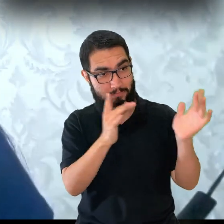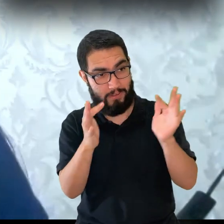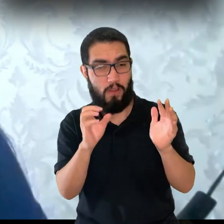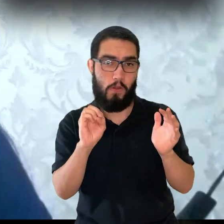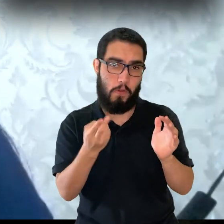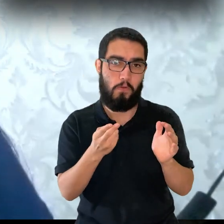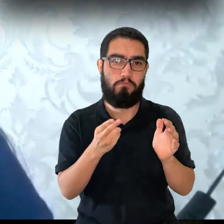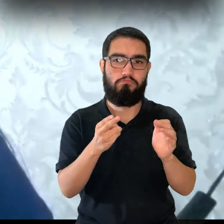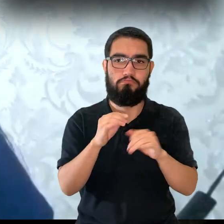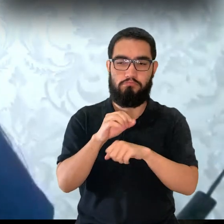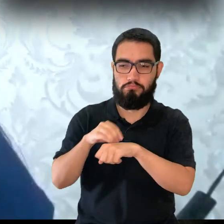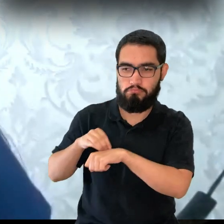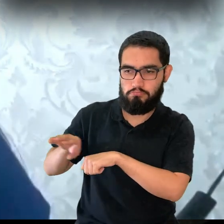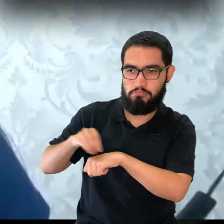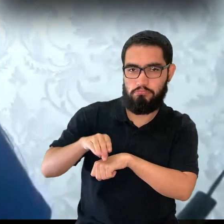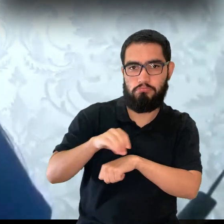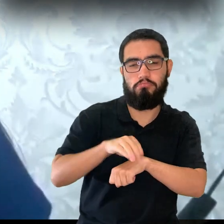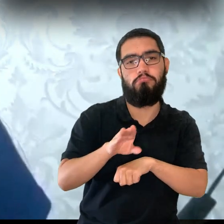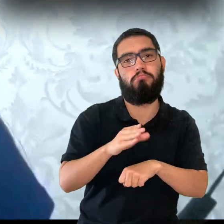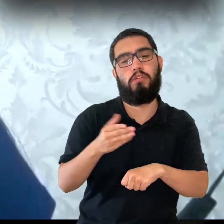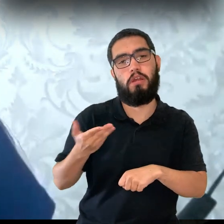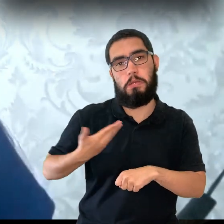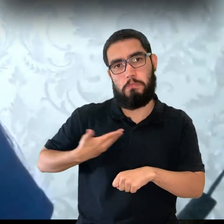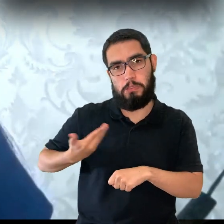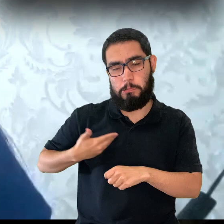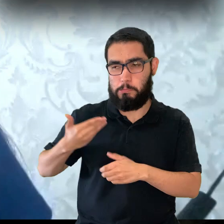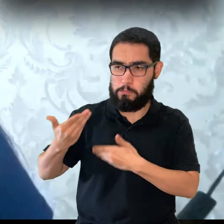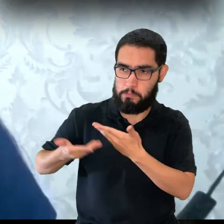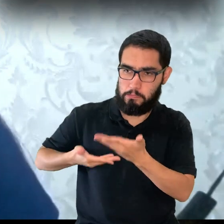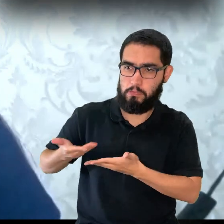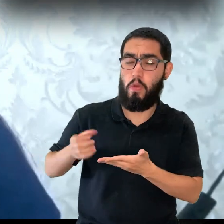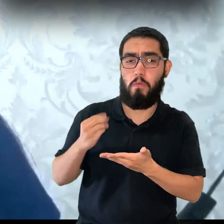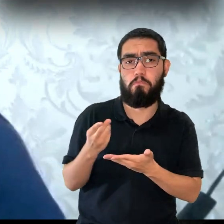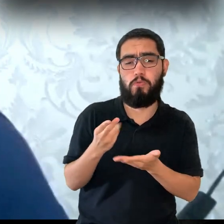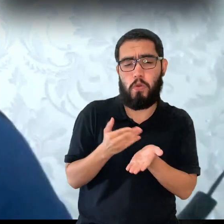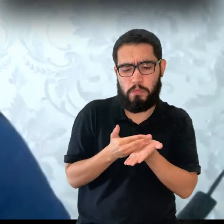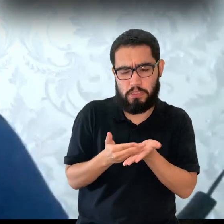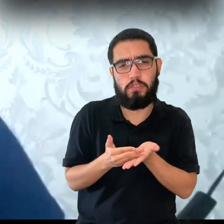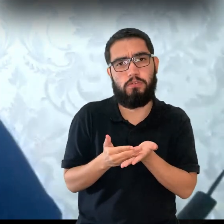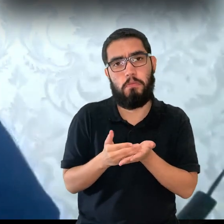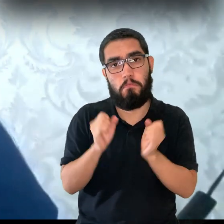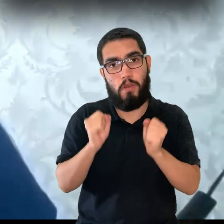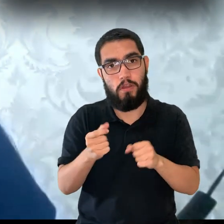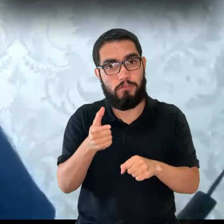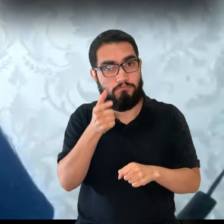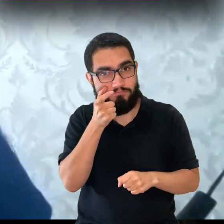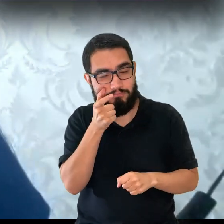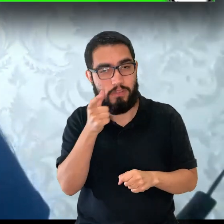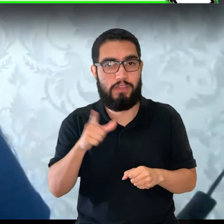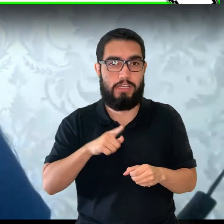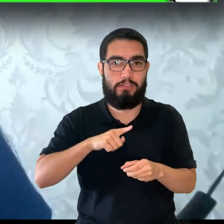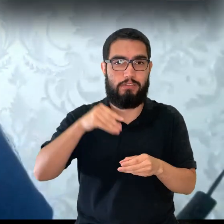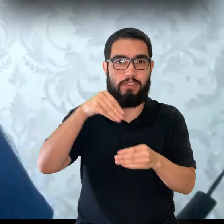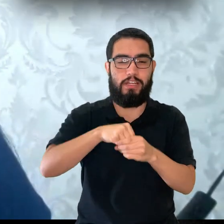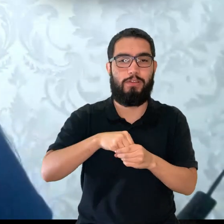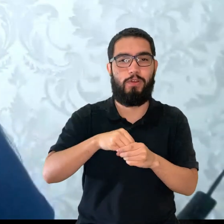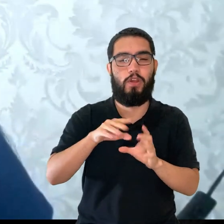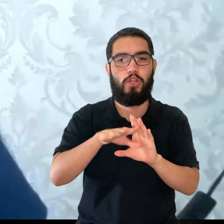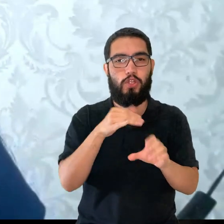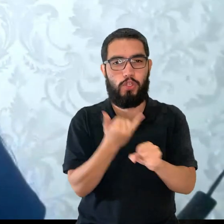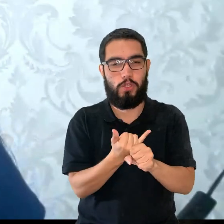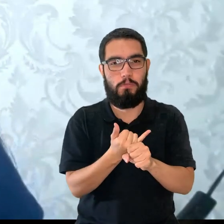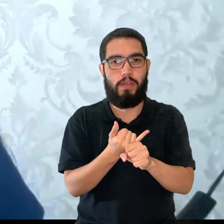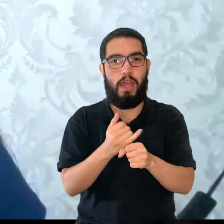reassistir, repassar para alguém, ou perdeu o início da live, chegou só no finalzinho, pode assistir. Está dentro do canal do